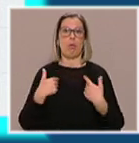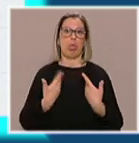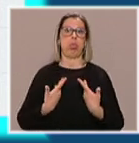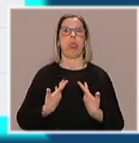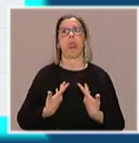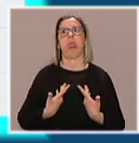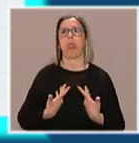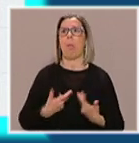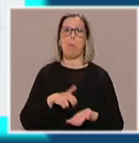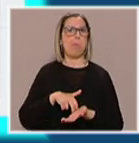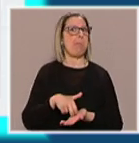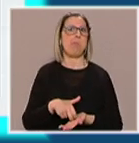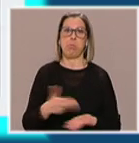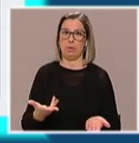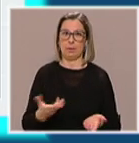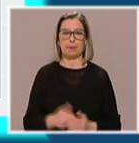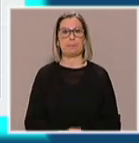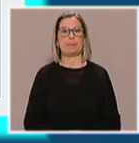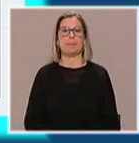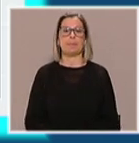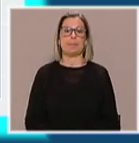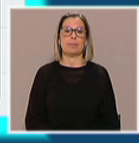exemplo, as horas de sono.